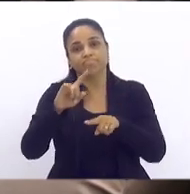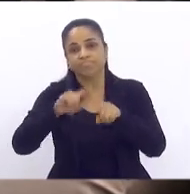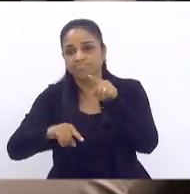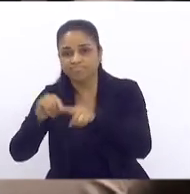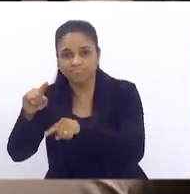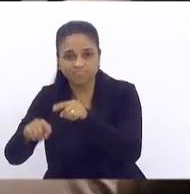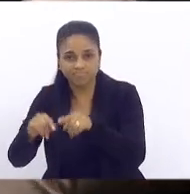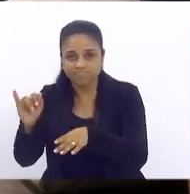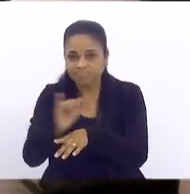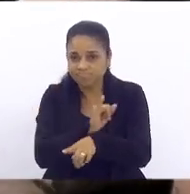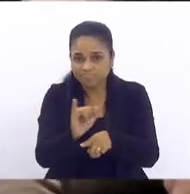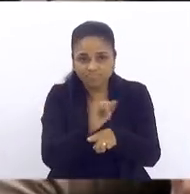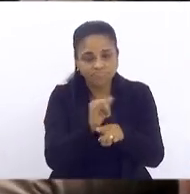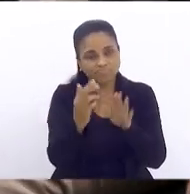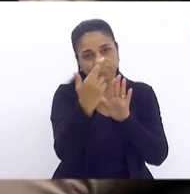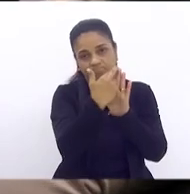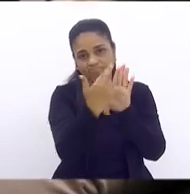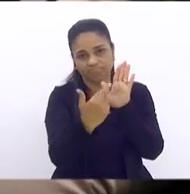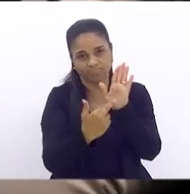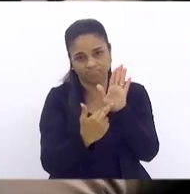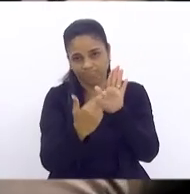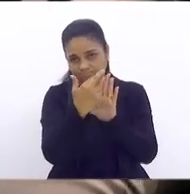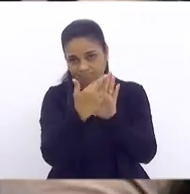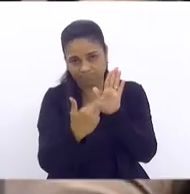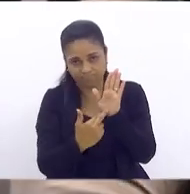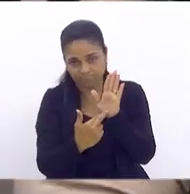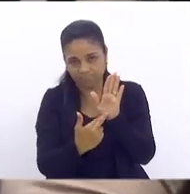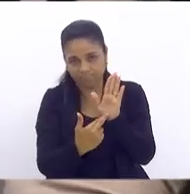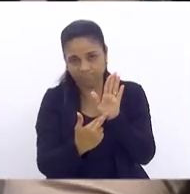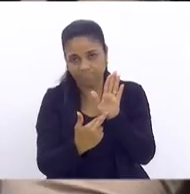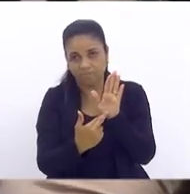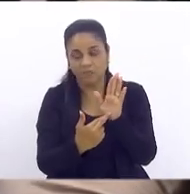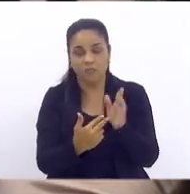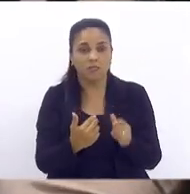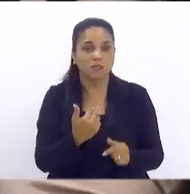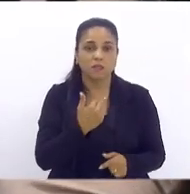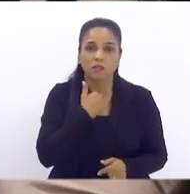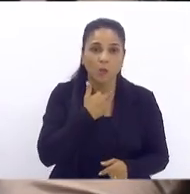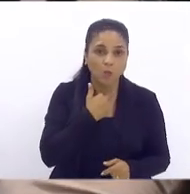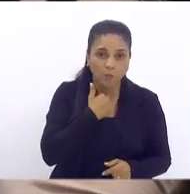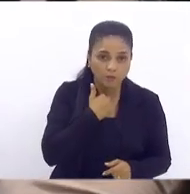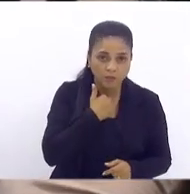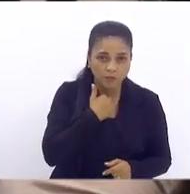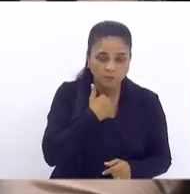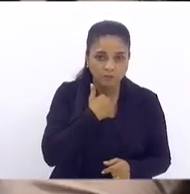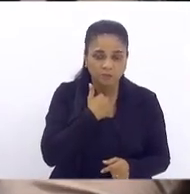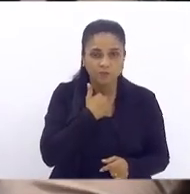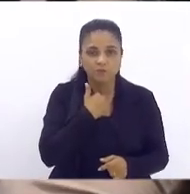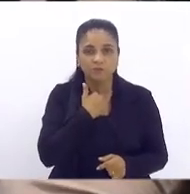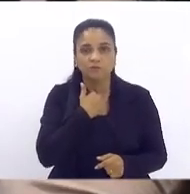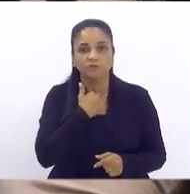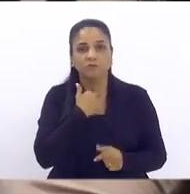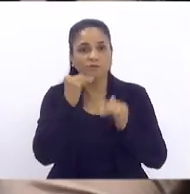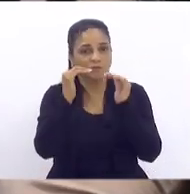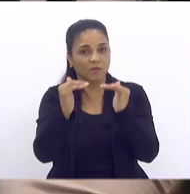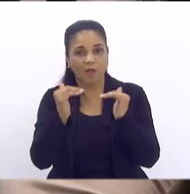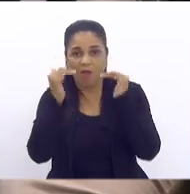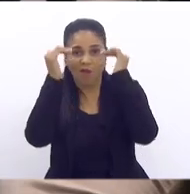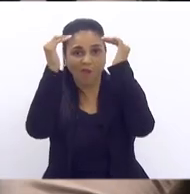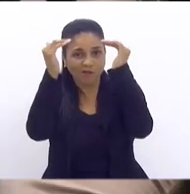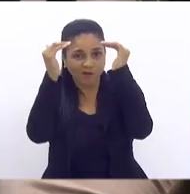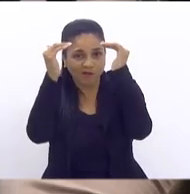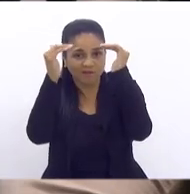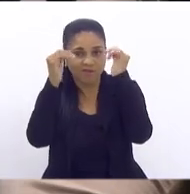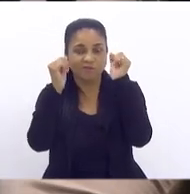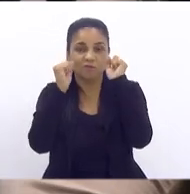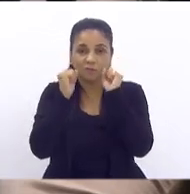permitam a normatização do assunto. Ou seja, nós só podemos, ou uma autoridade, ela só pode